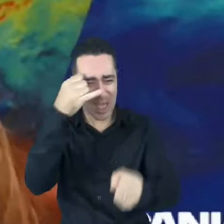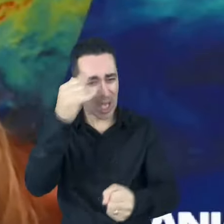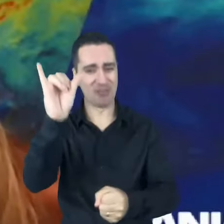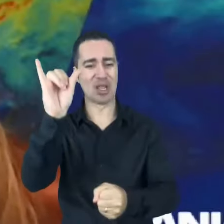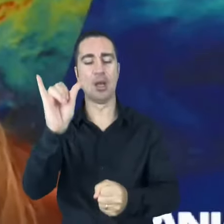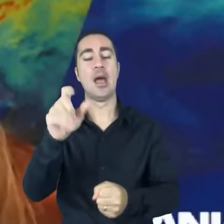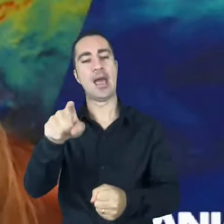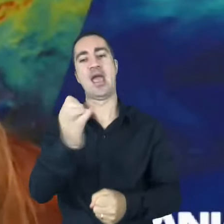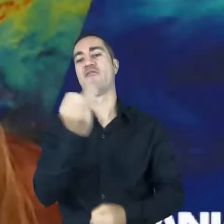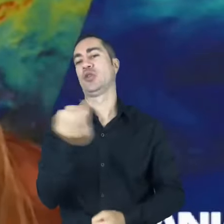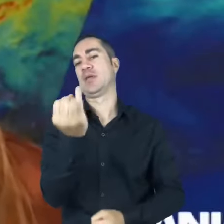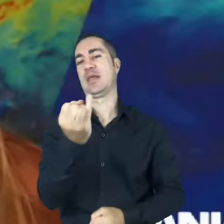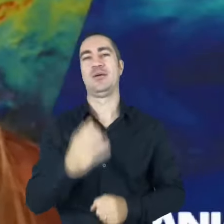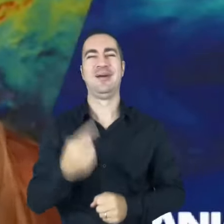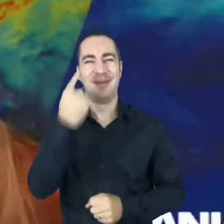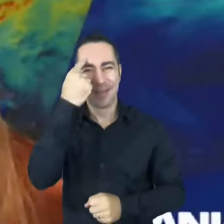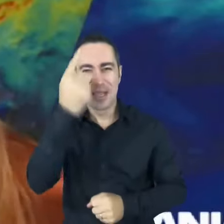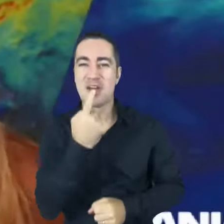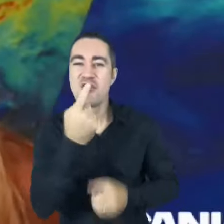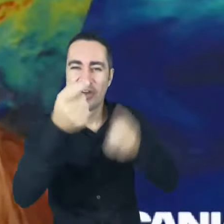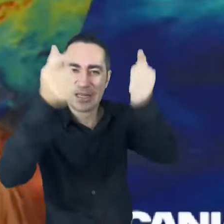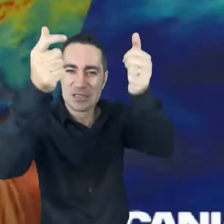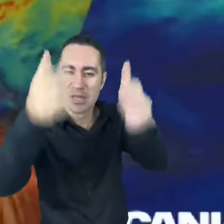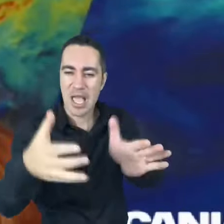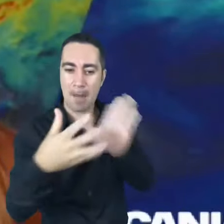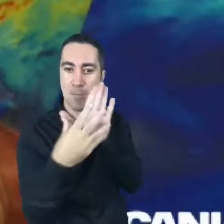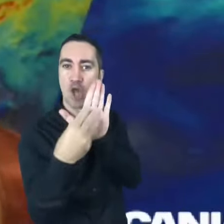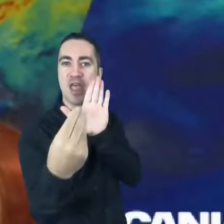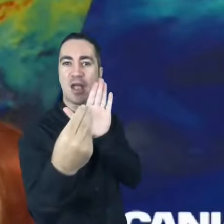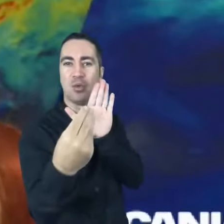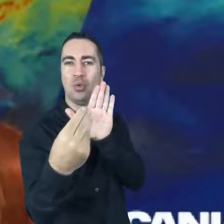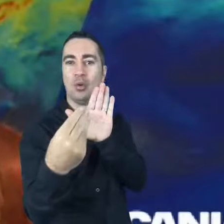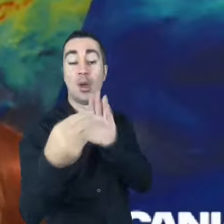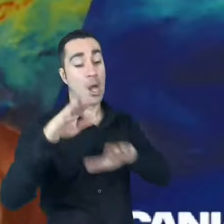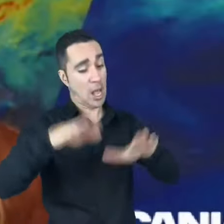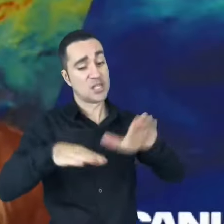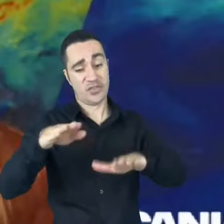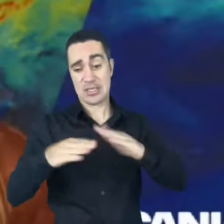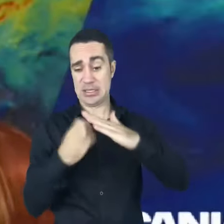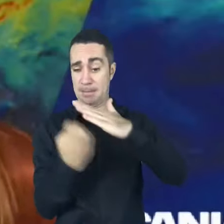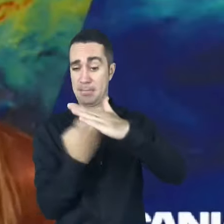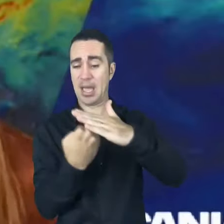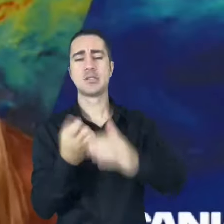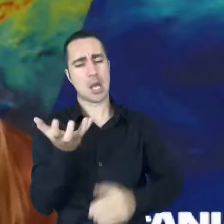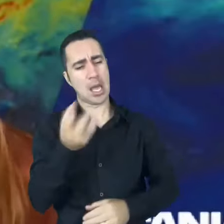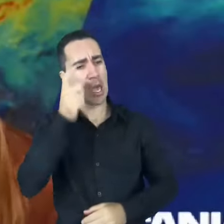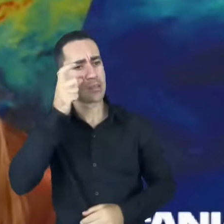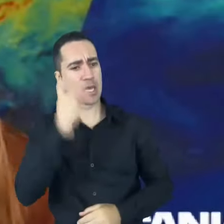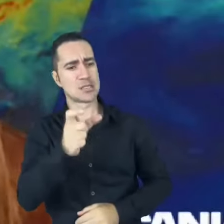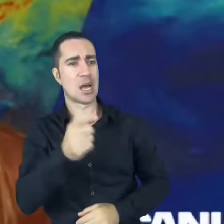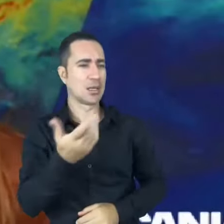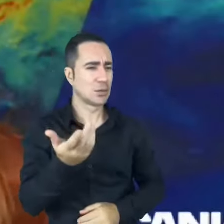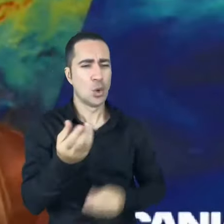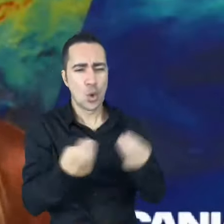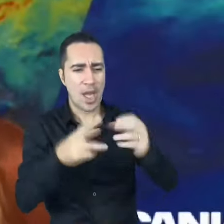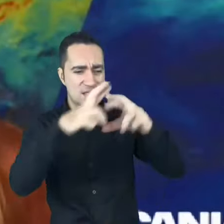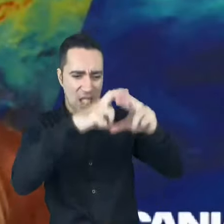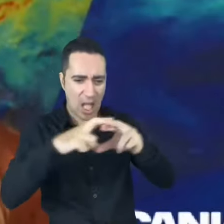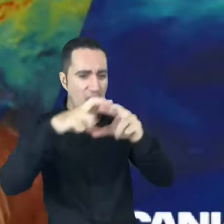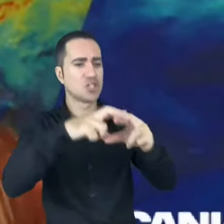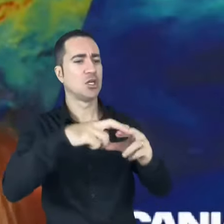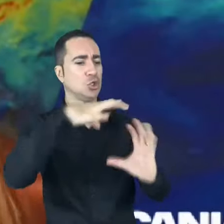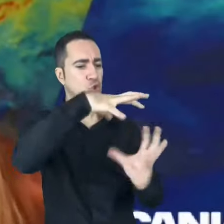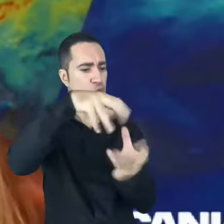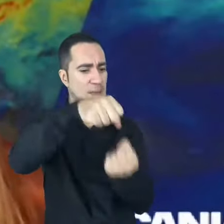olhando as fundações, às vezes temos empresas que querem ver sustentabilidade só das